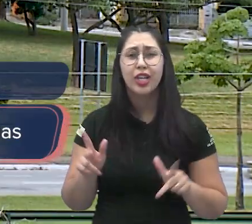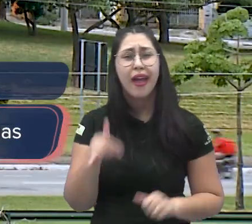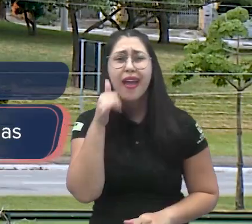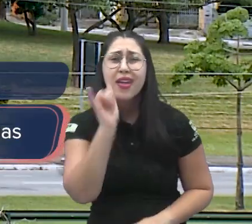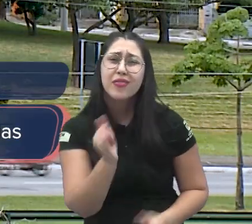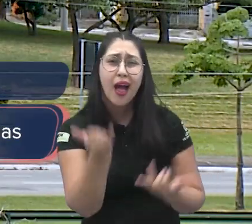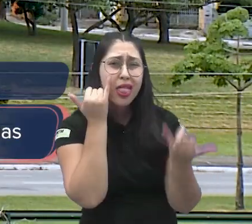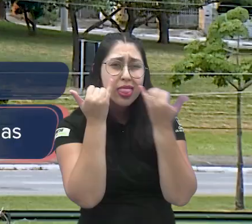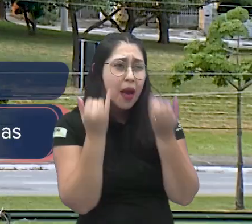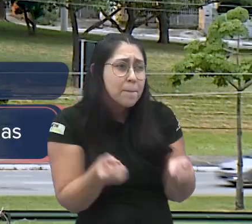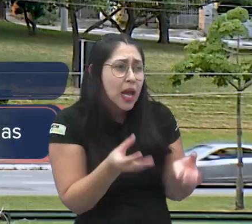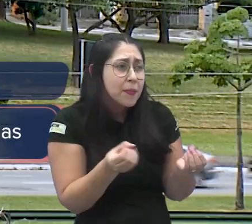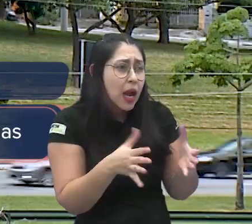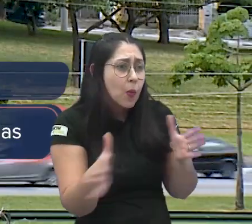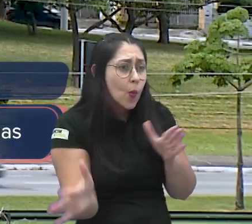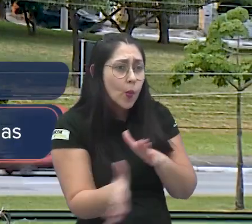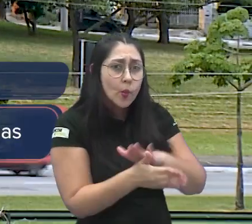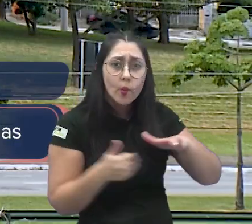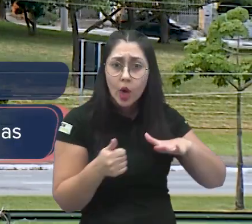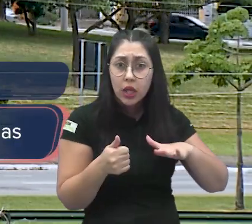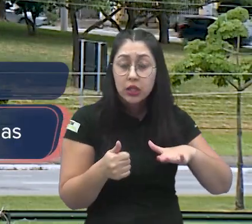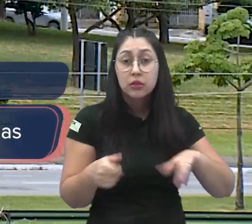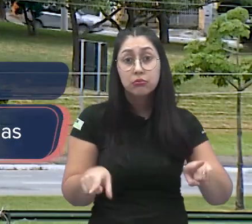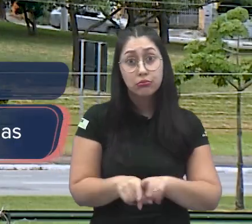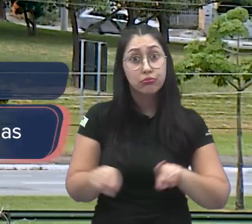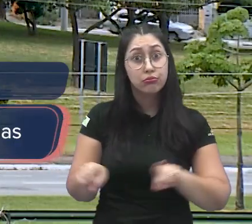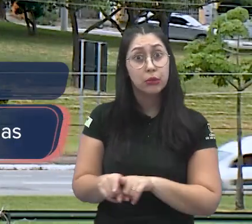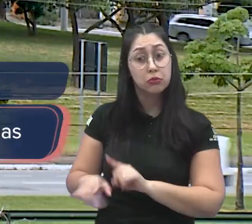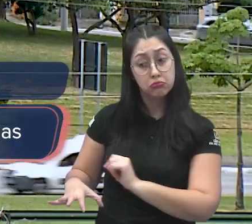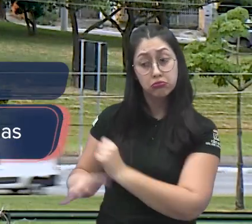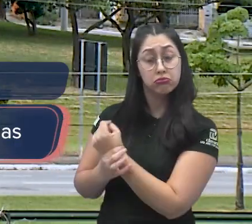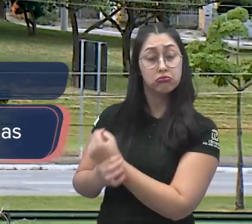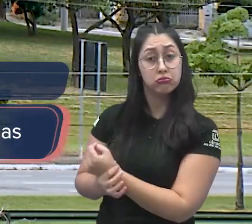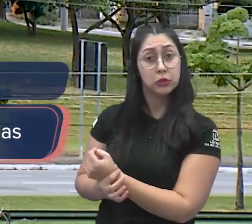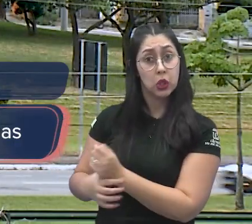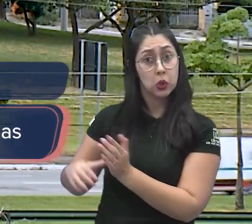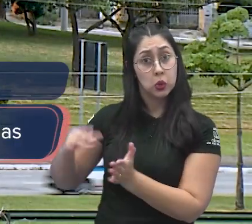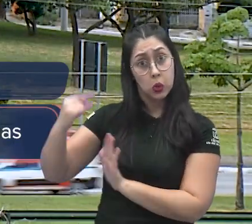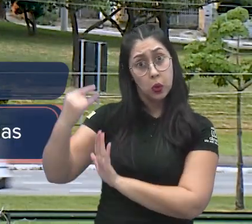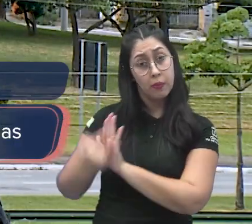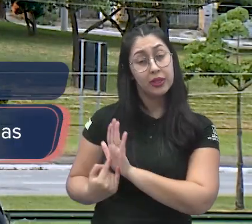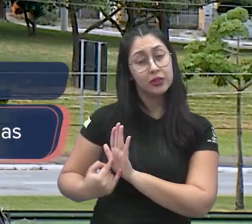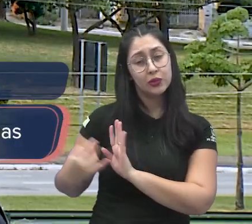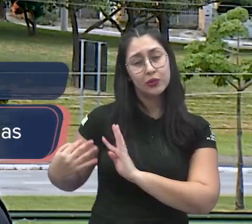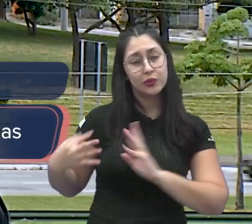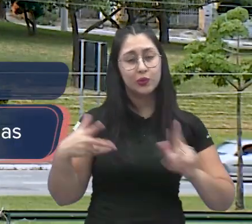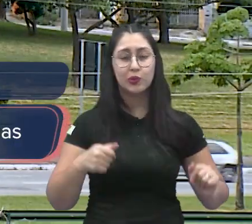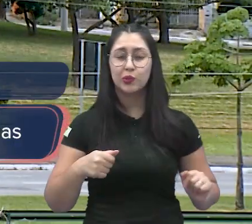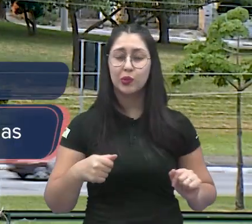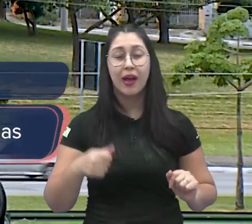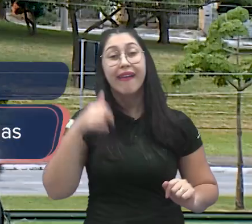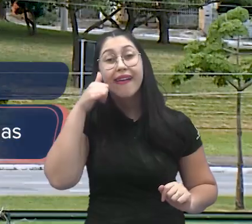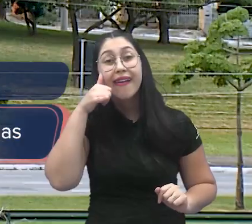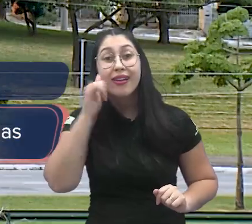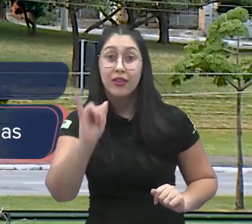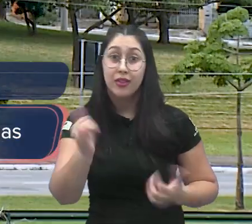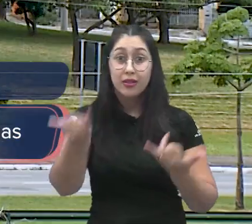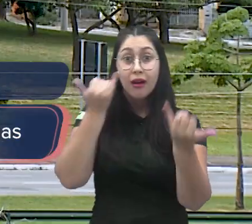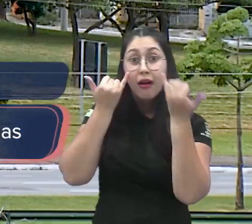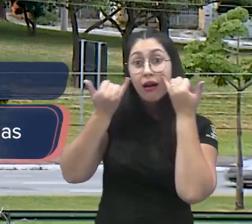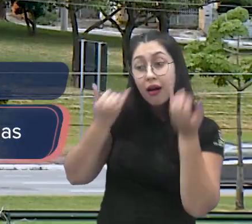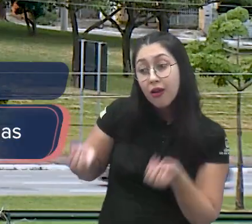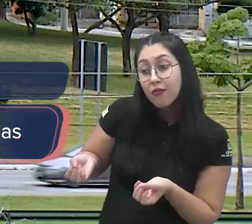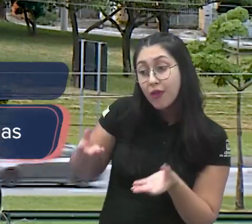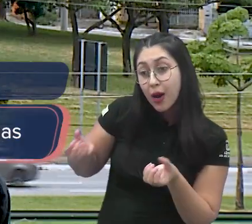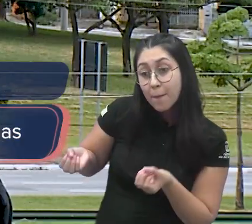ali, evitar o vazamento de dados, trazer mais segurança para o documento, né? Tudo isso pode ajudar a evitar aí que